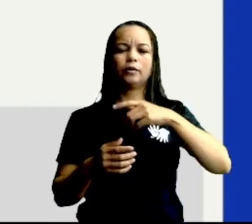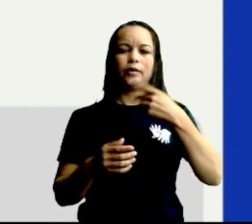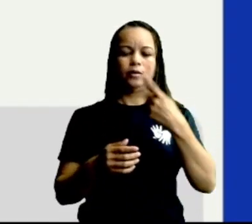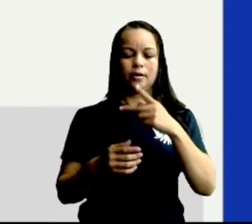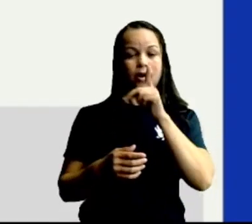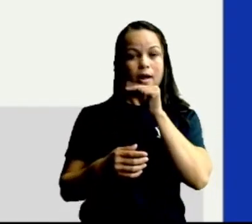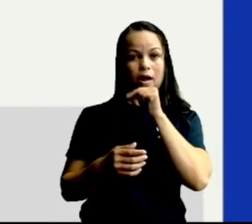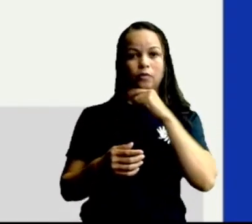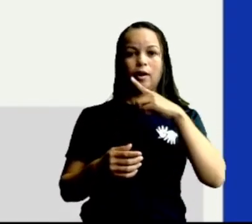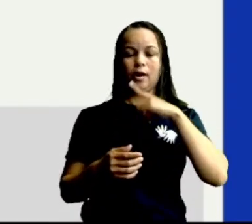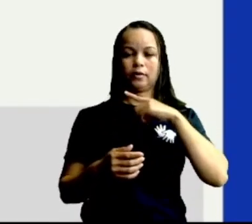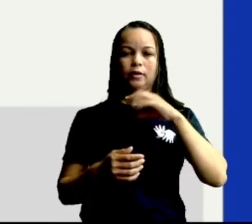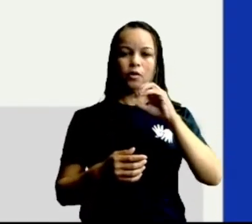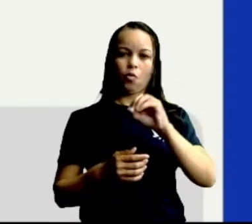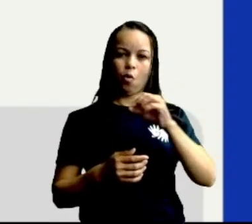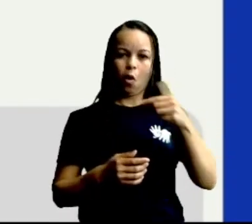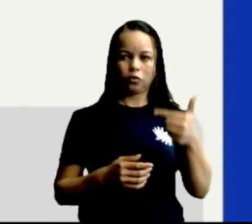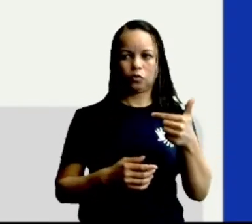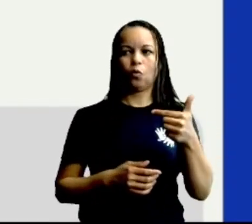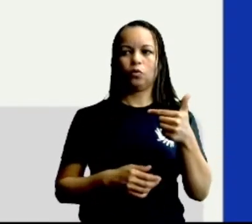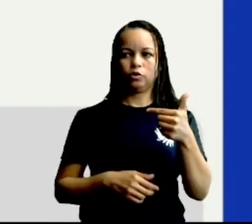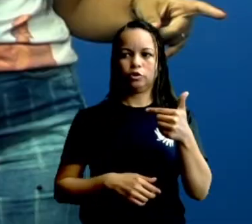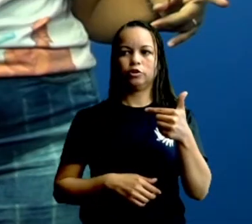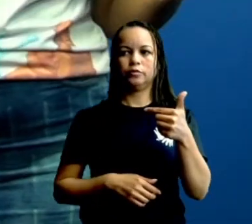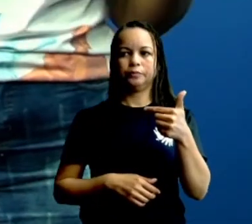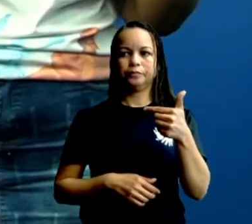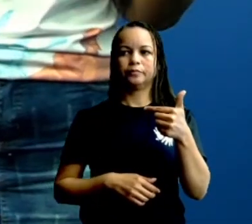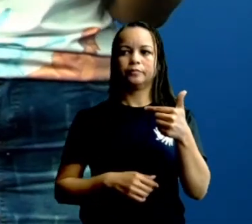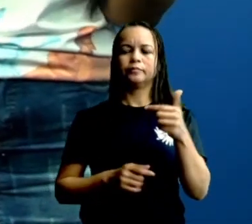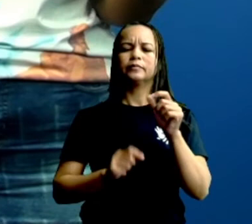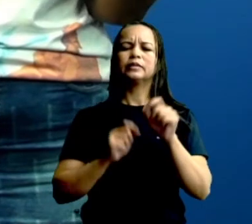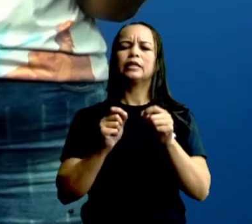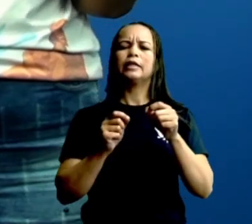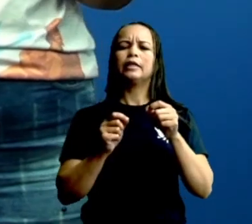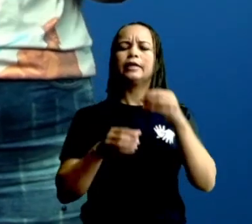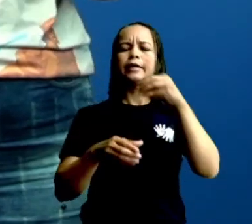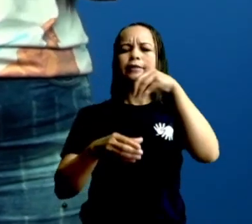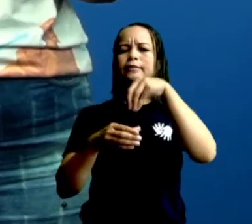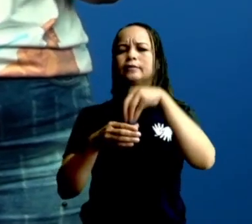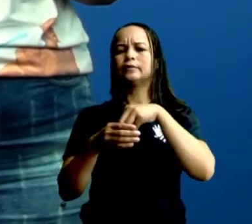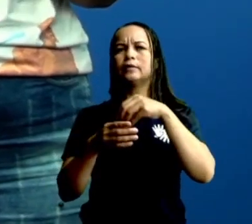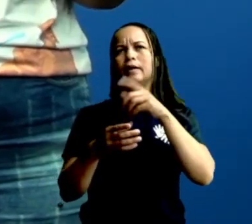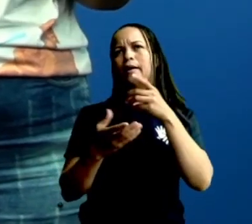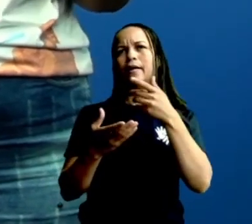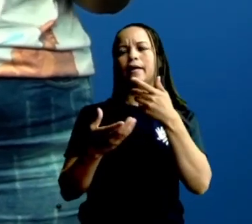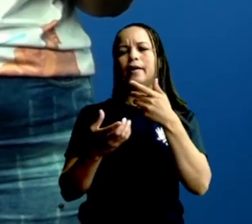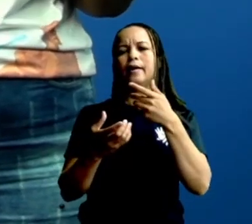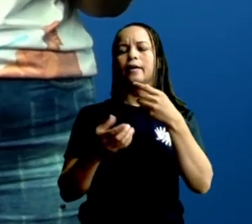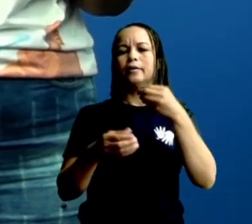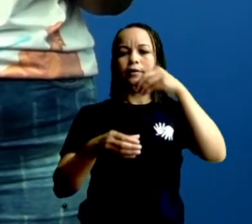composta por oxigênio, tá? E dentro na